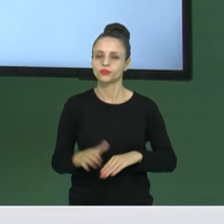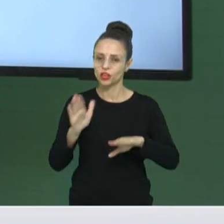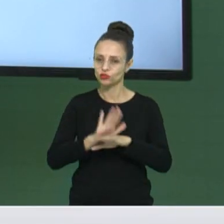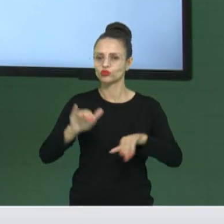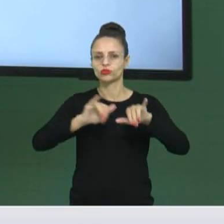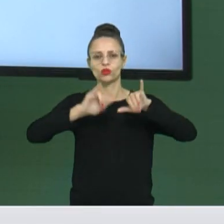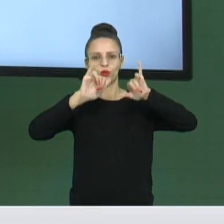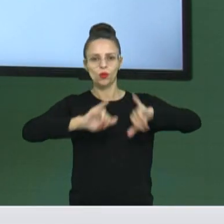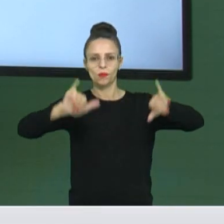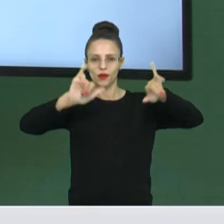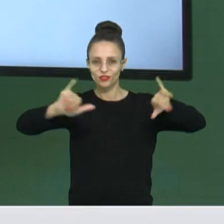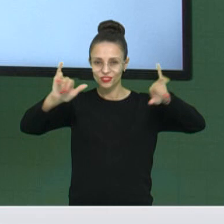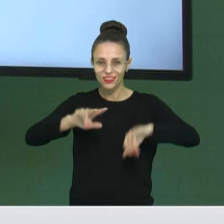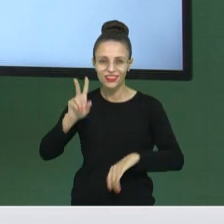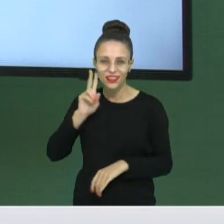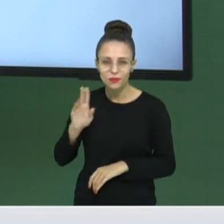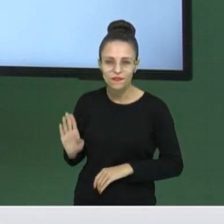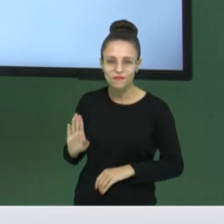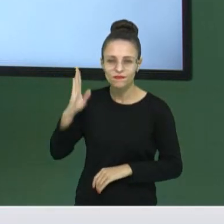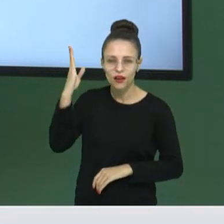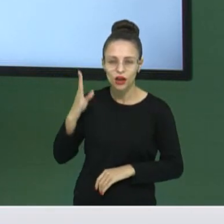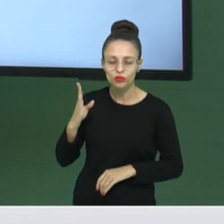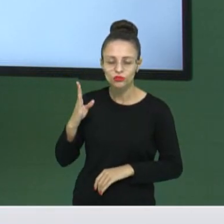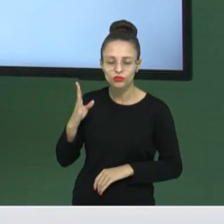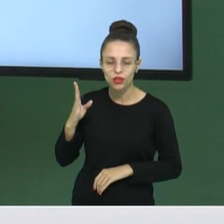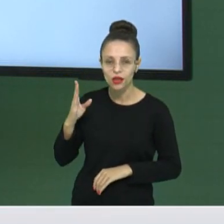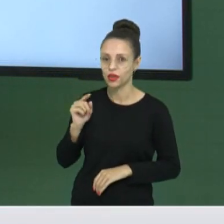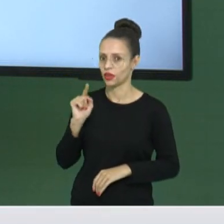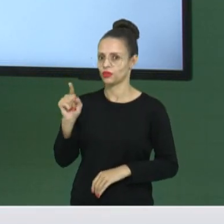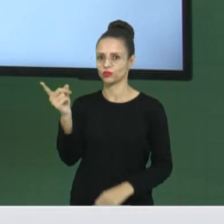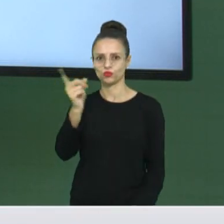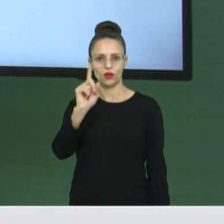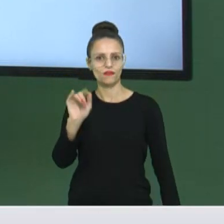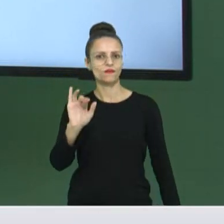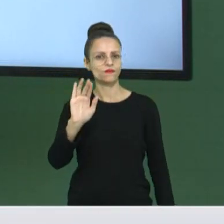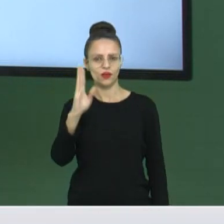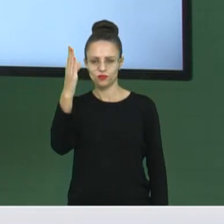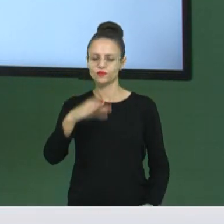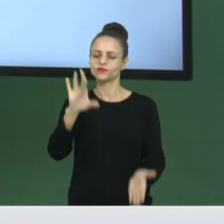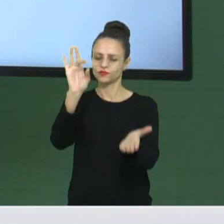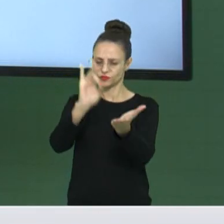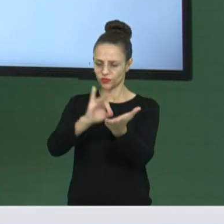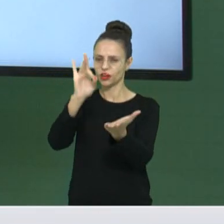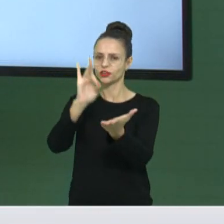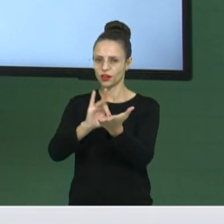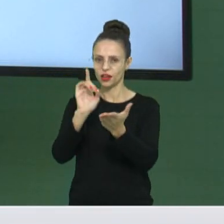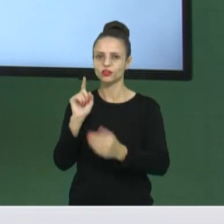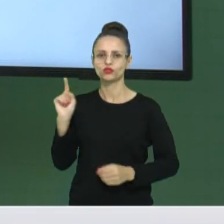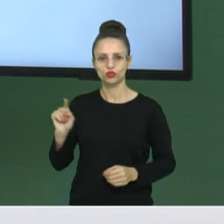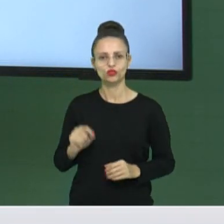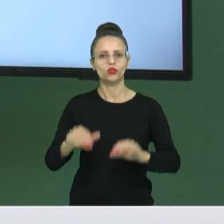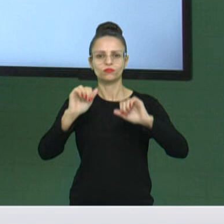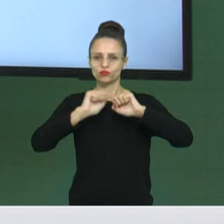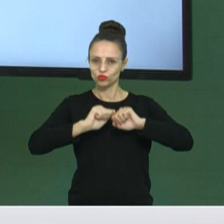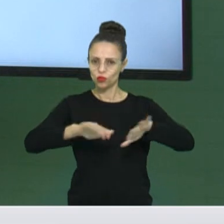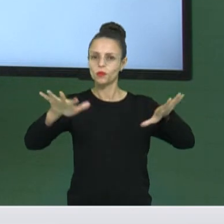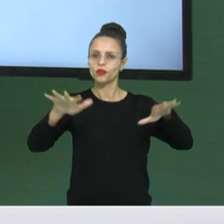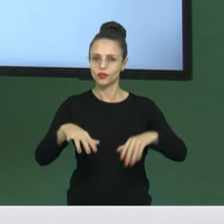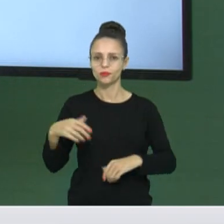essa mensagem. Lembra das fake news? Isso aqui não é fake news, isso aqui é real, é verdade. Isso aqui é uma coisa que nós devemos